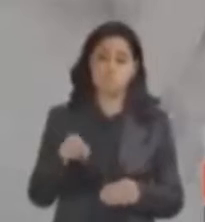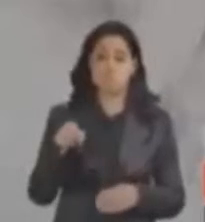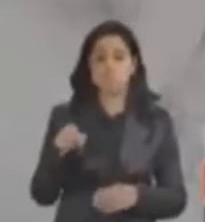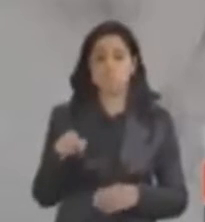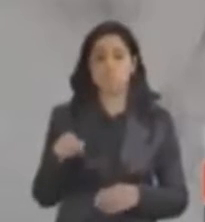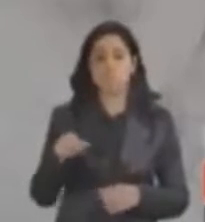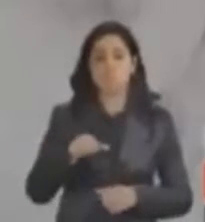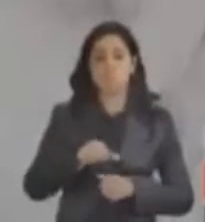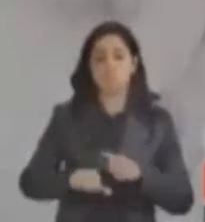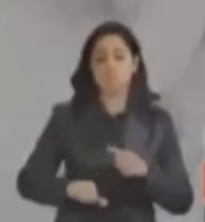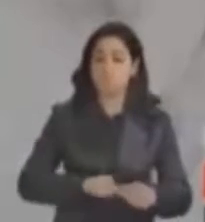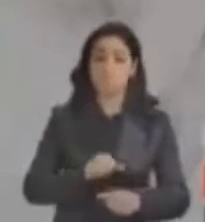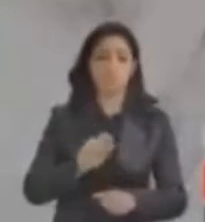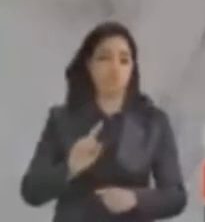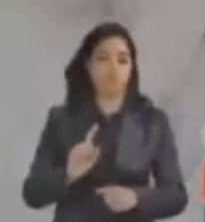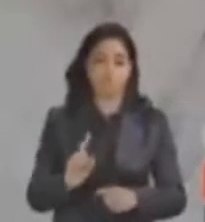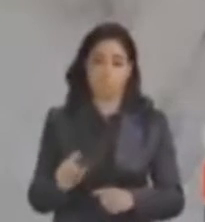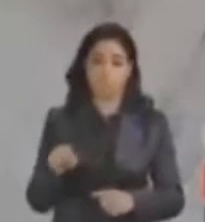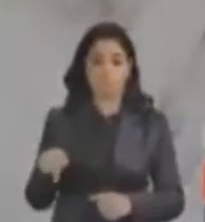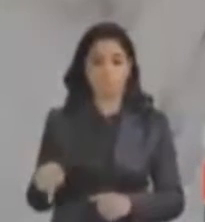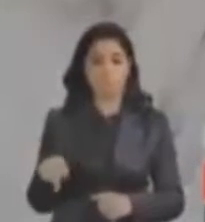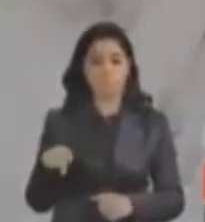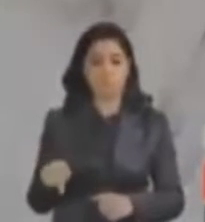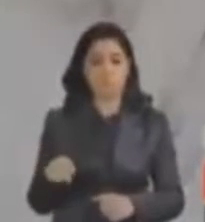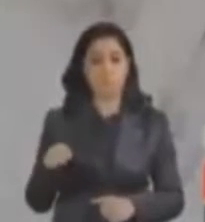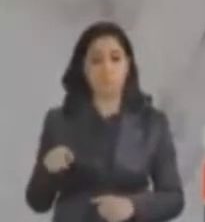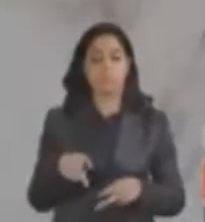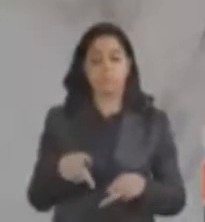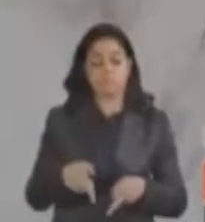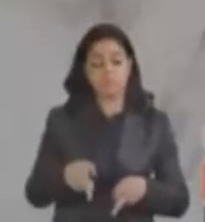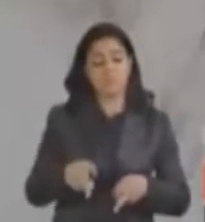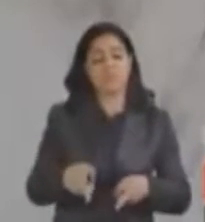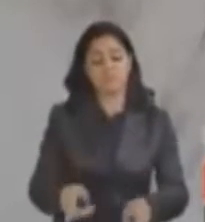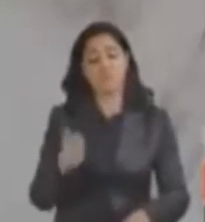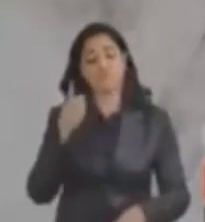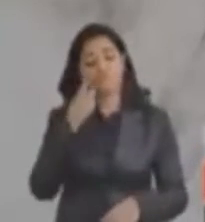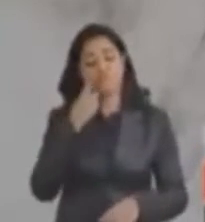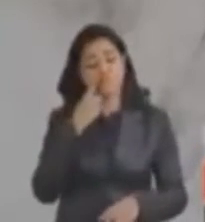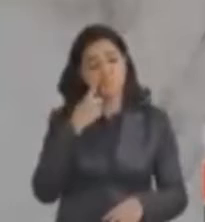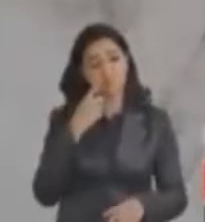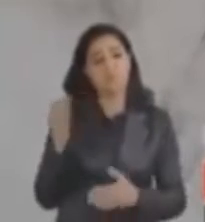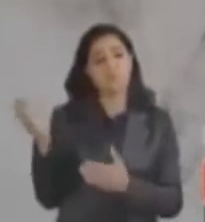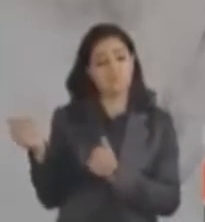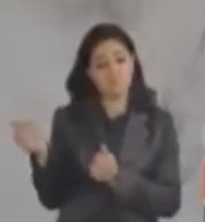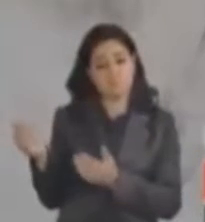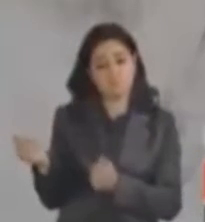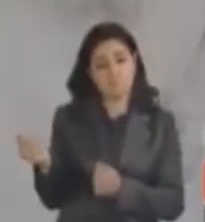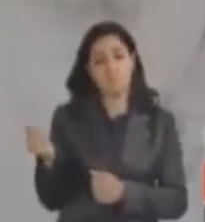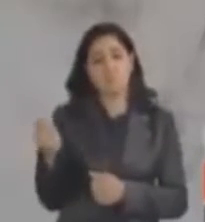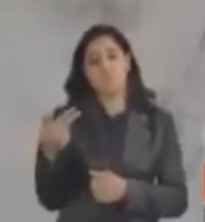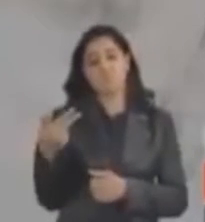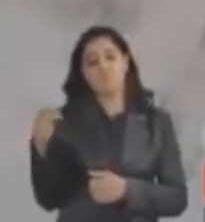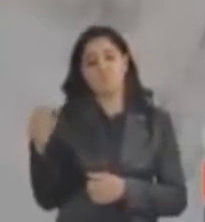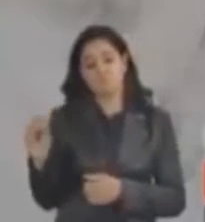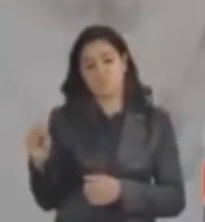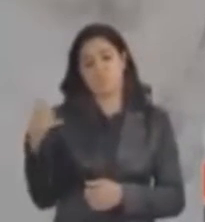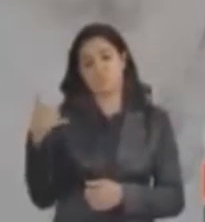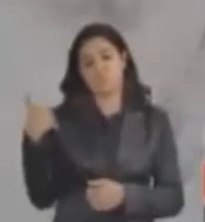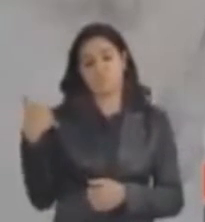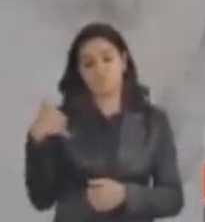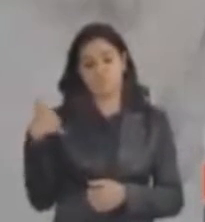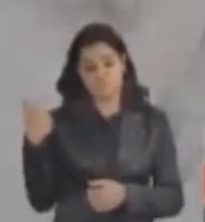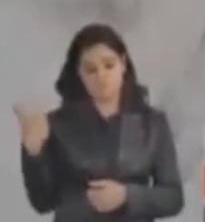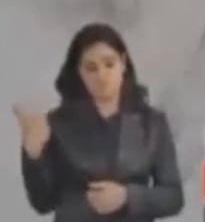não mudarmos essa situação concreta nós vamos continuar vendo aqui ó matérias uma jovem de 28 anos deu à luz da recepção